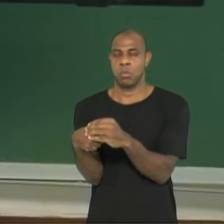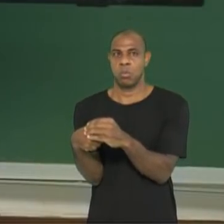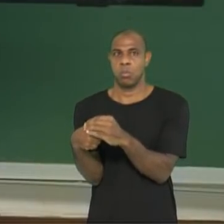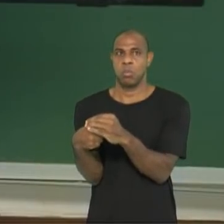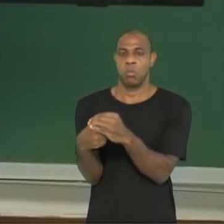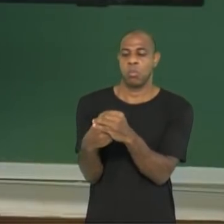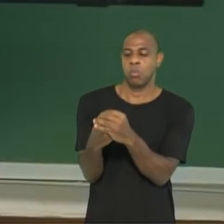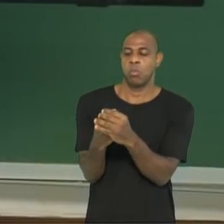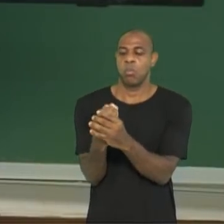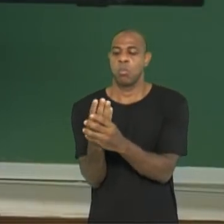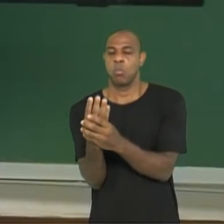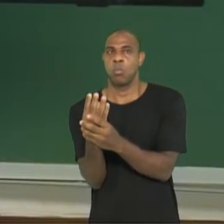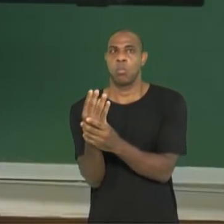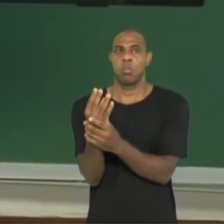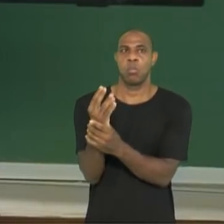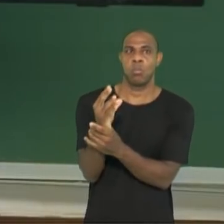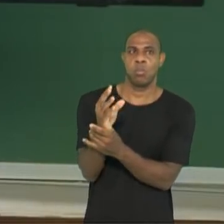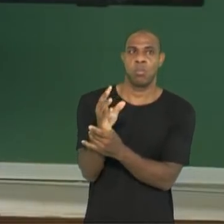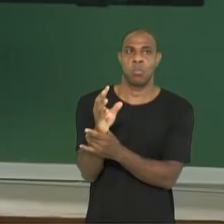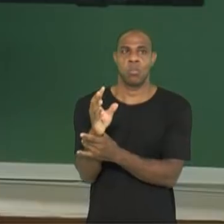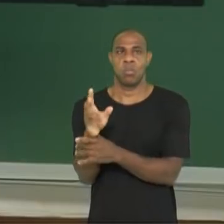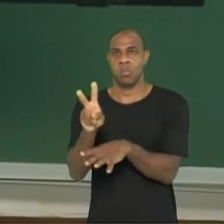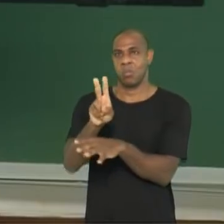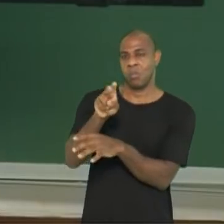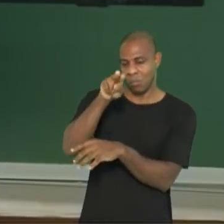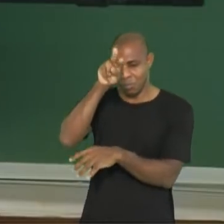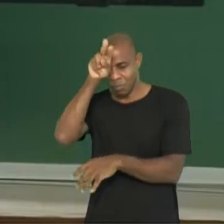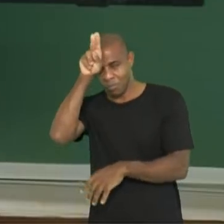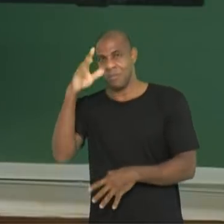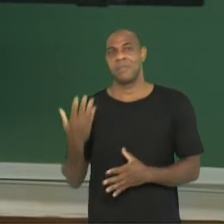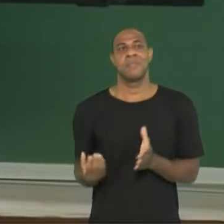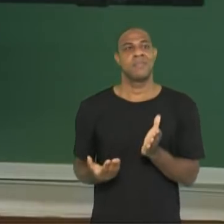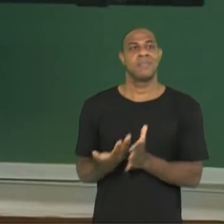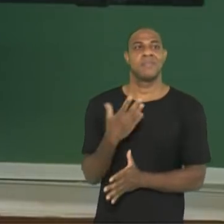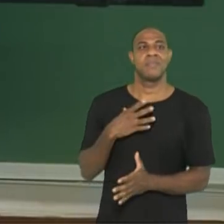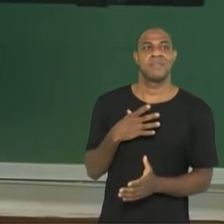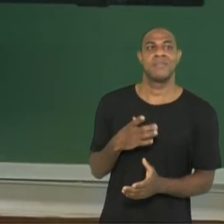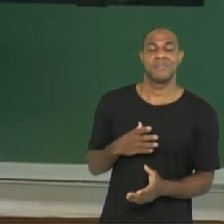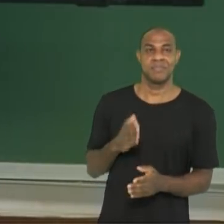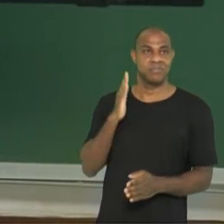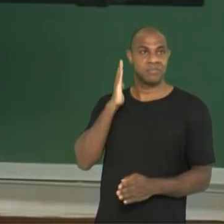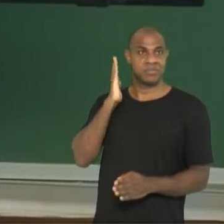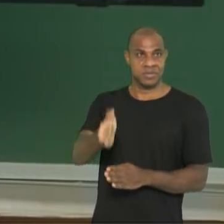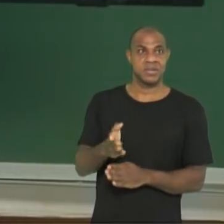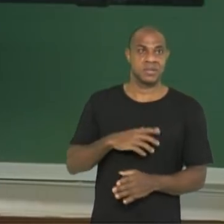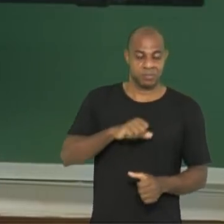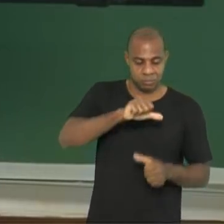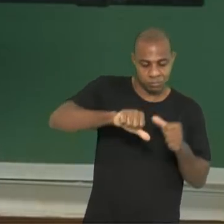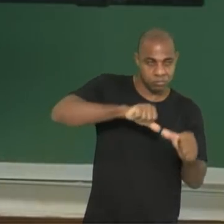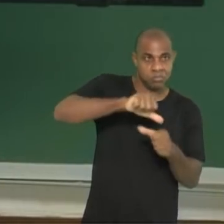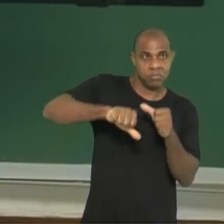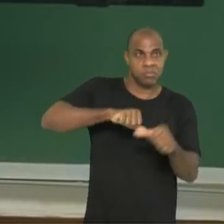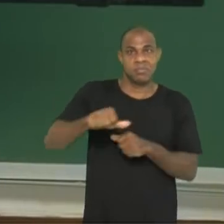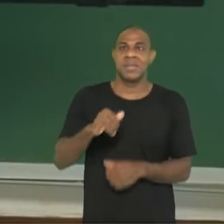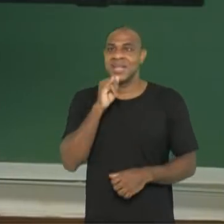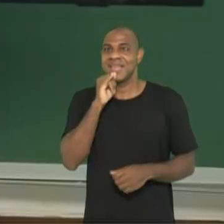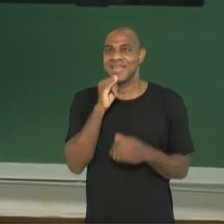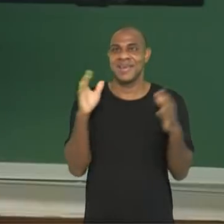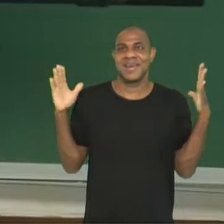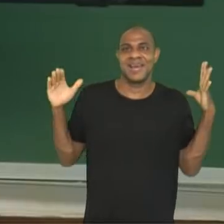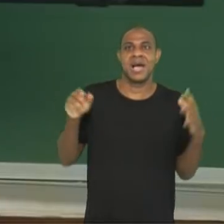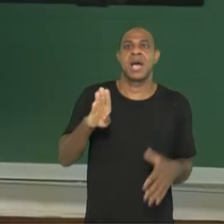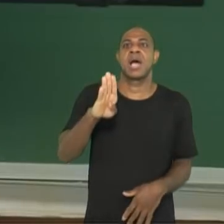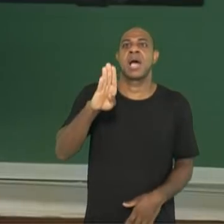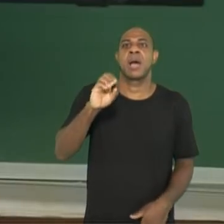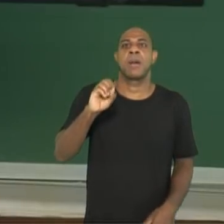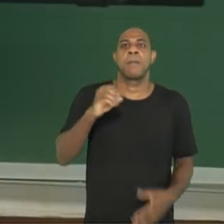vai se tornar o animal adulto. Então, o desenvolvimento indireto é quando tem metamorfose do animal, tipo a borboleta. E